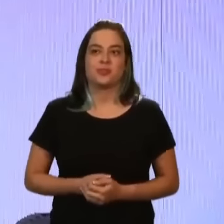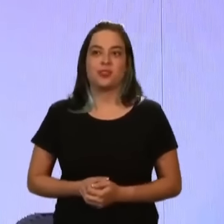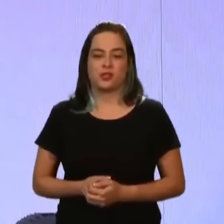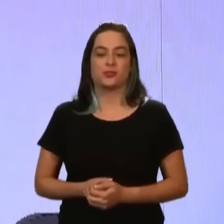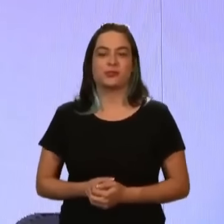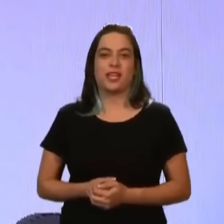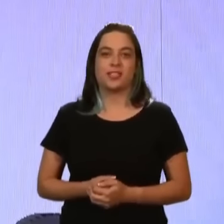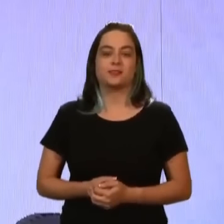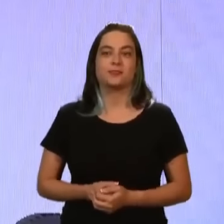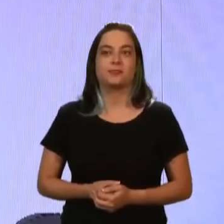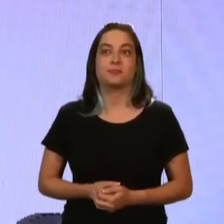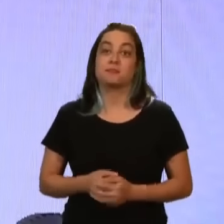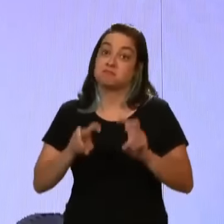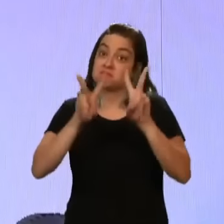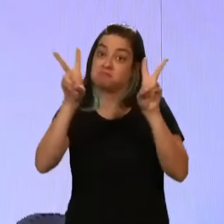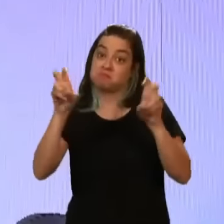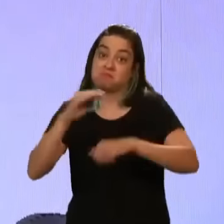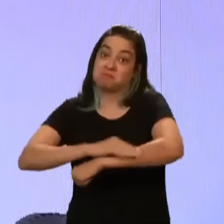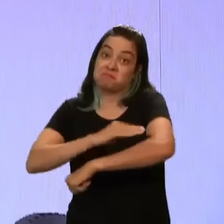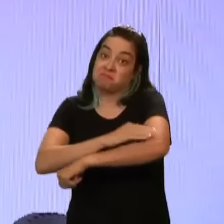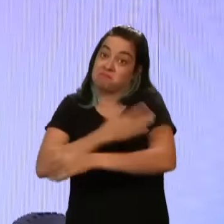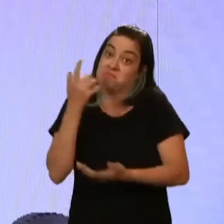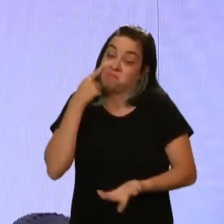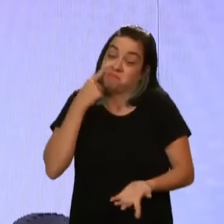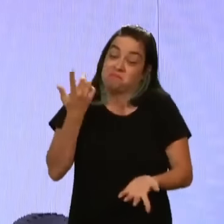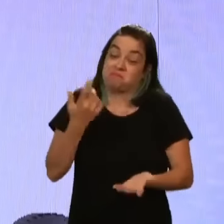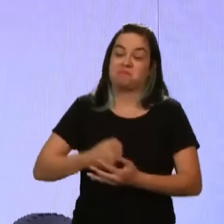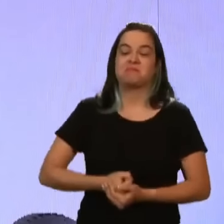de perereca. Metamórfica.